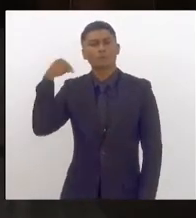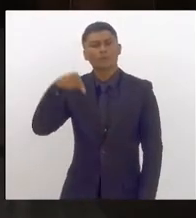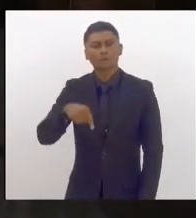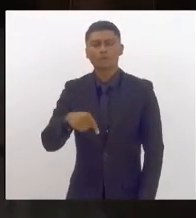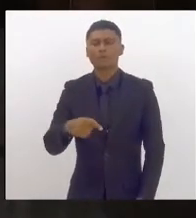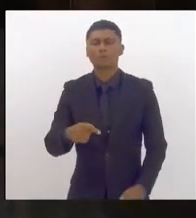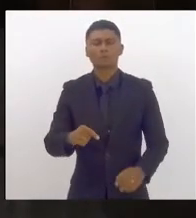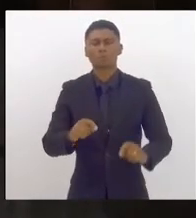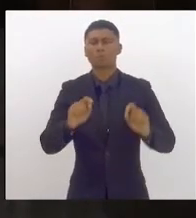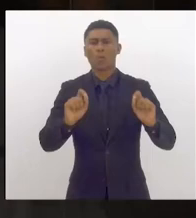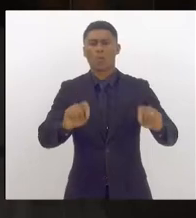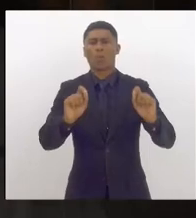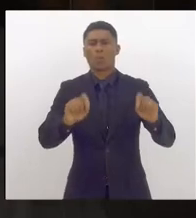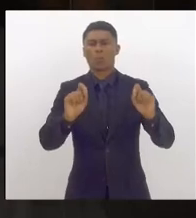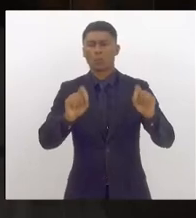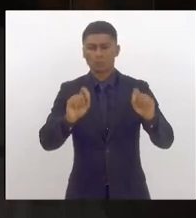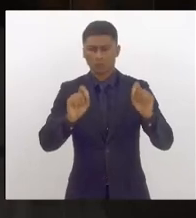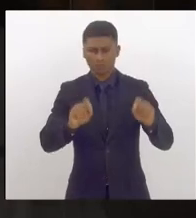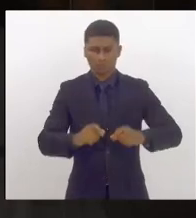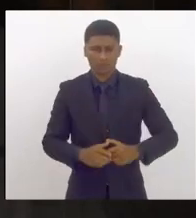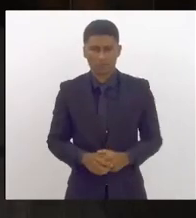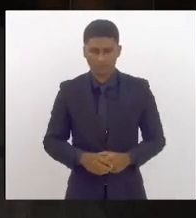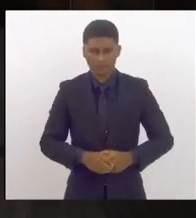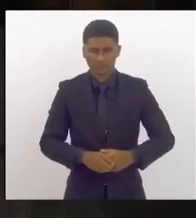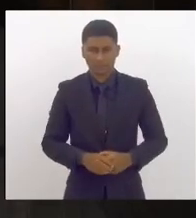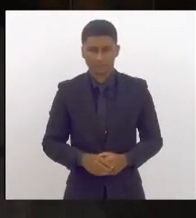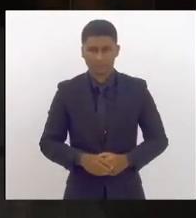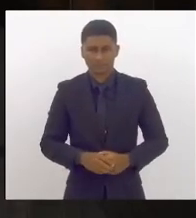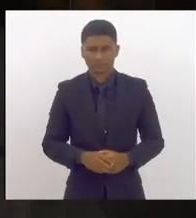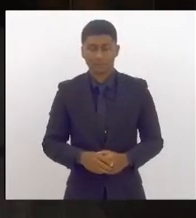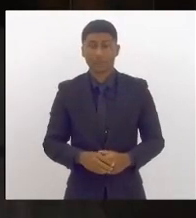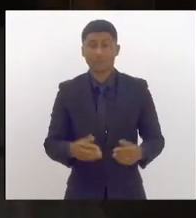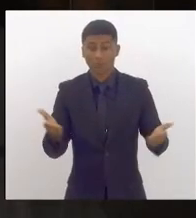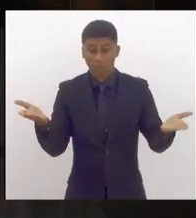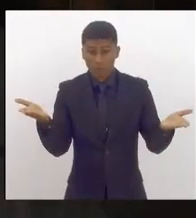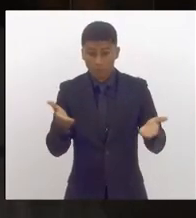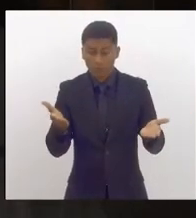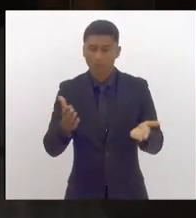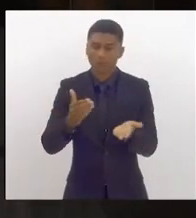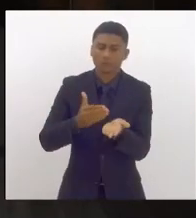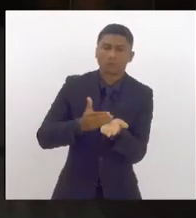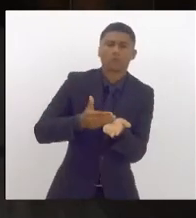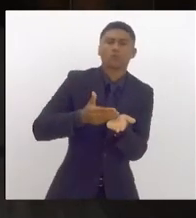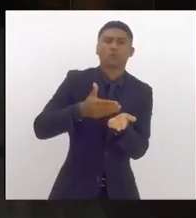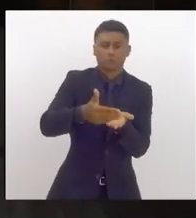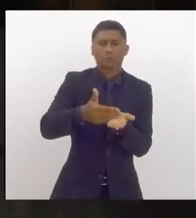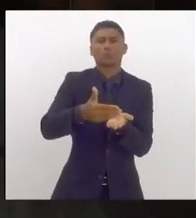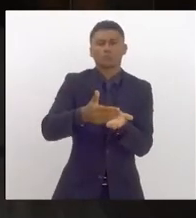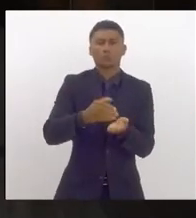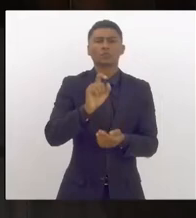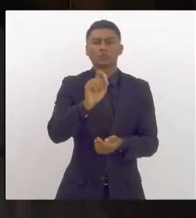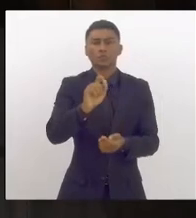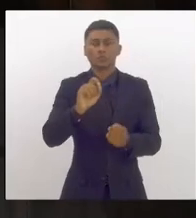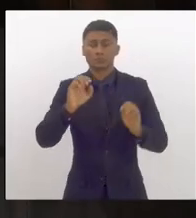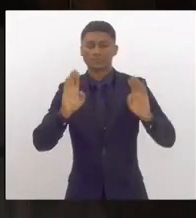dia O que é o dia em que se inicia oficialmente a campanha eleitoral